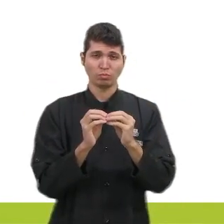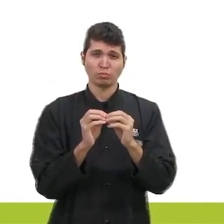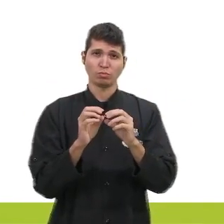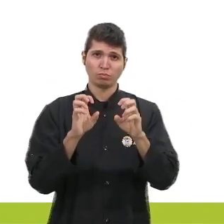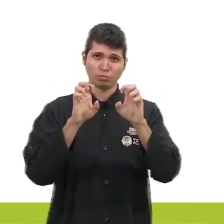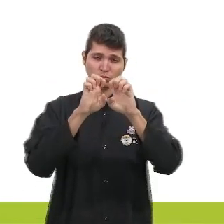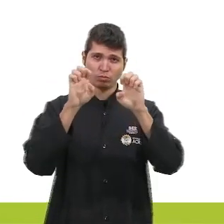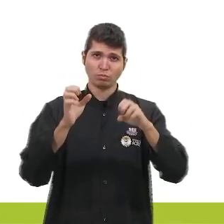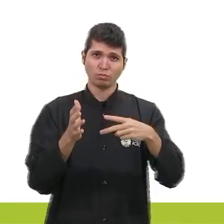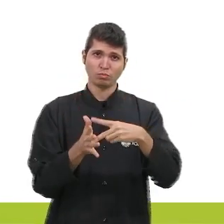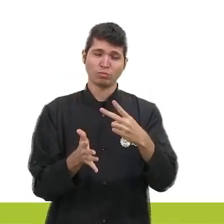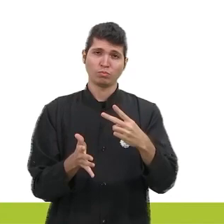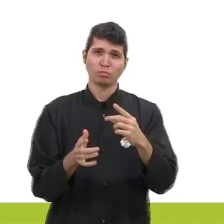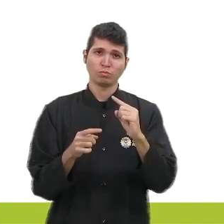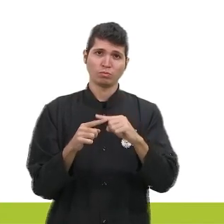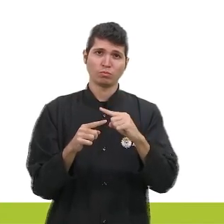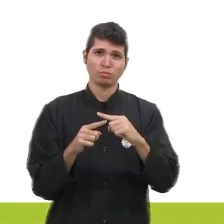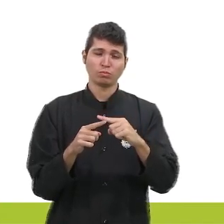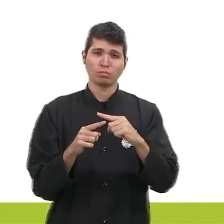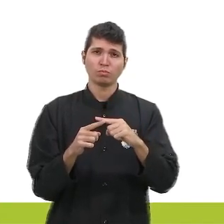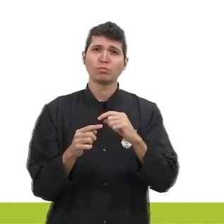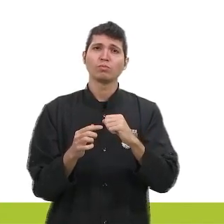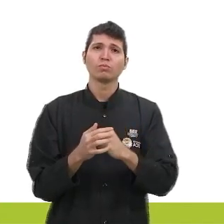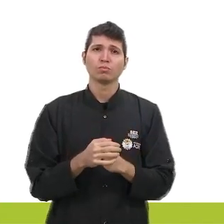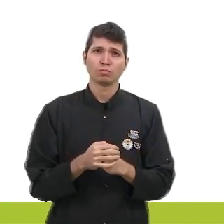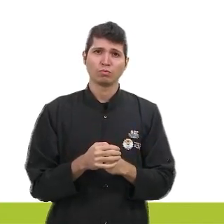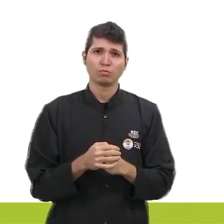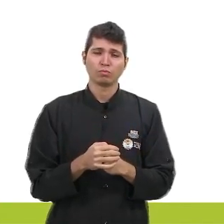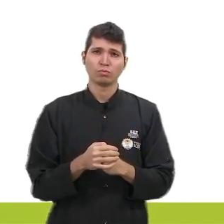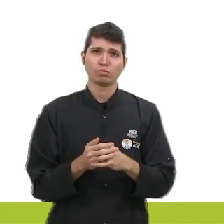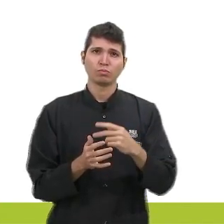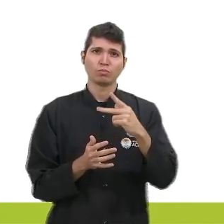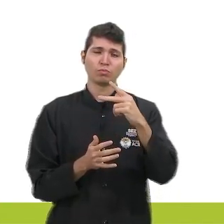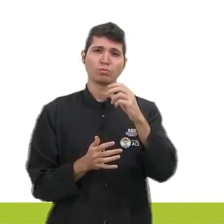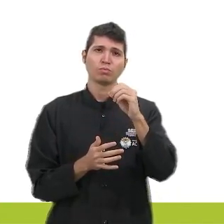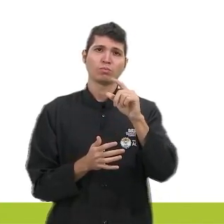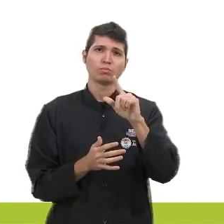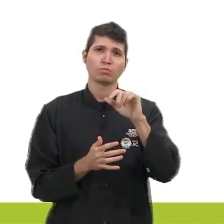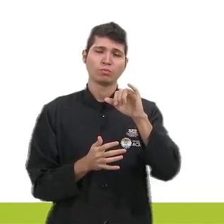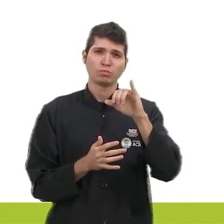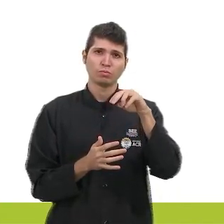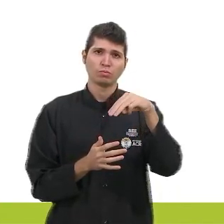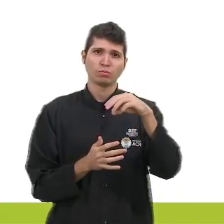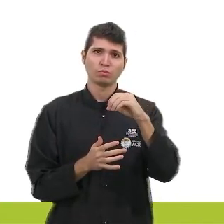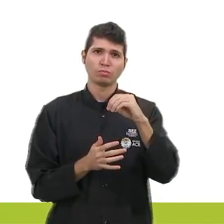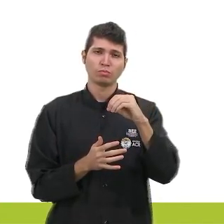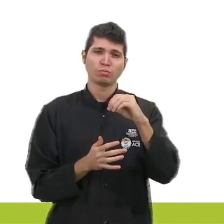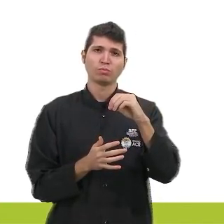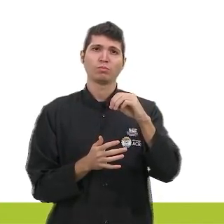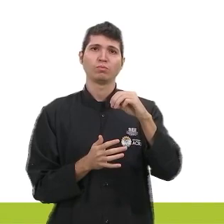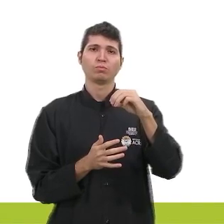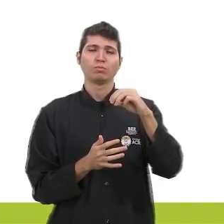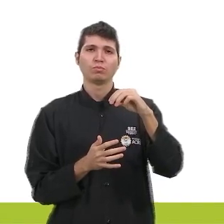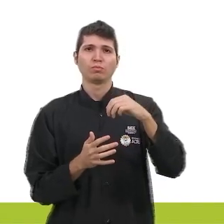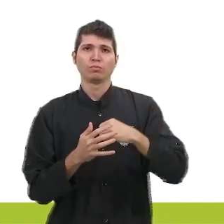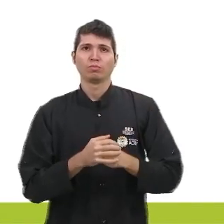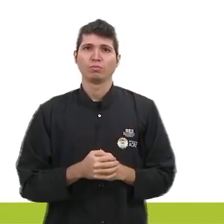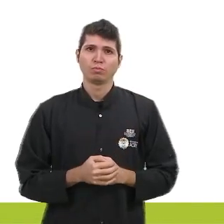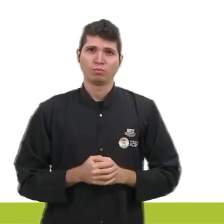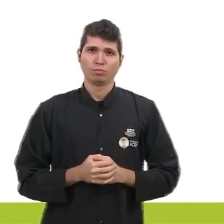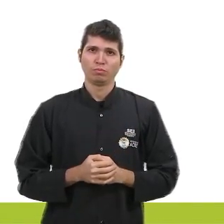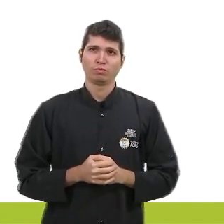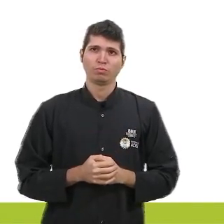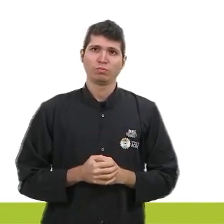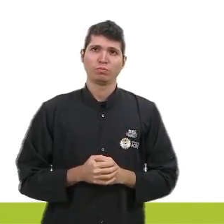segundo grau recebe esse nome porque é uma equação polinomial cujo termo de grau maior está elevado ao quadrado.